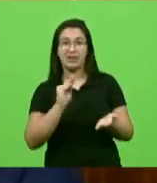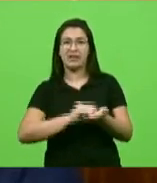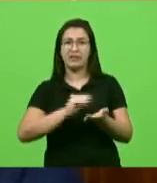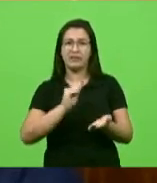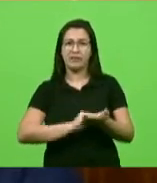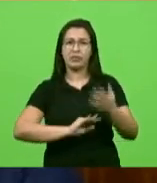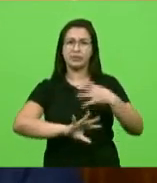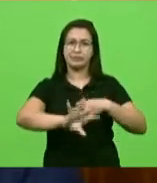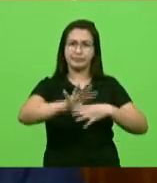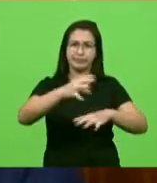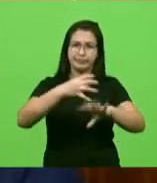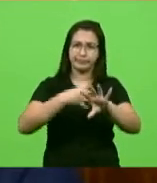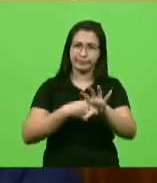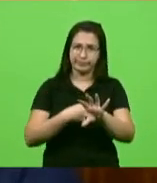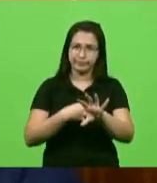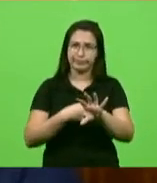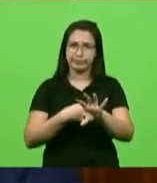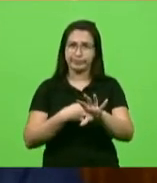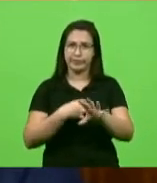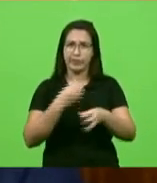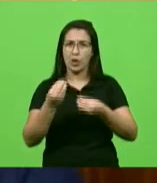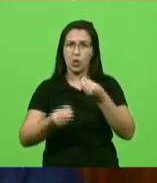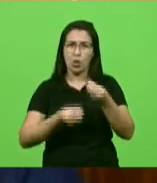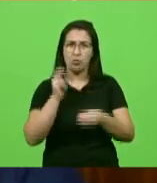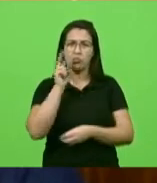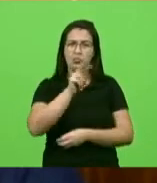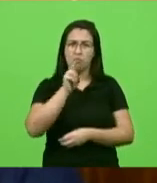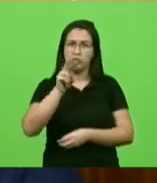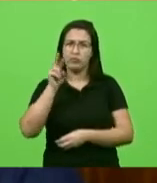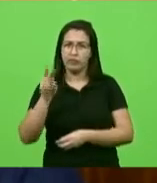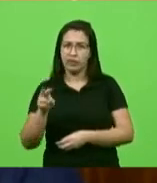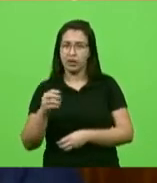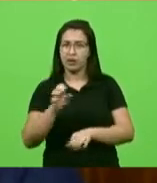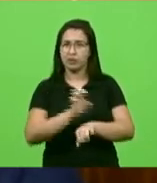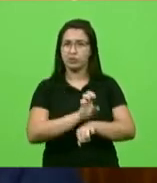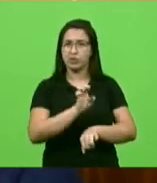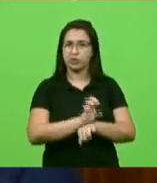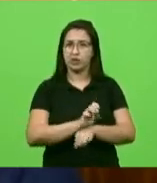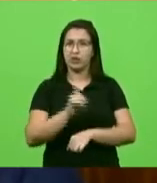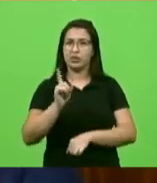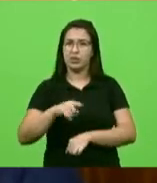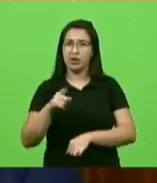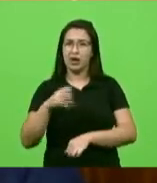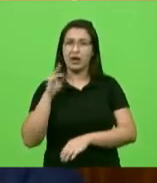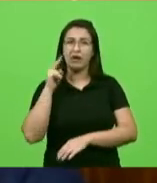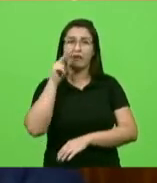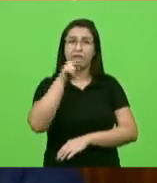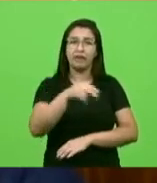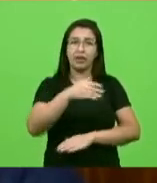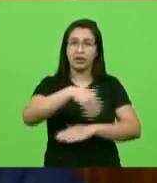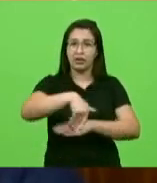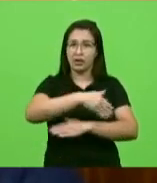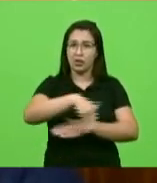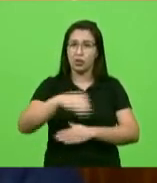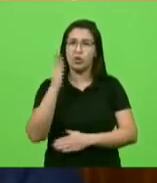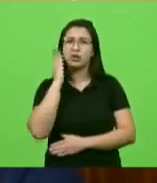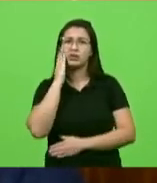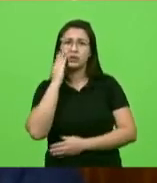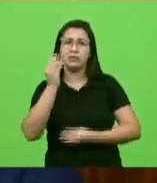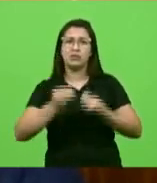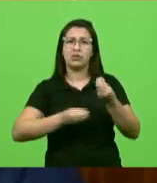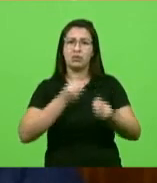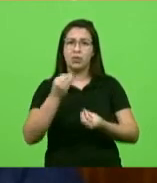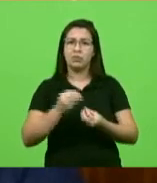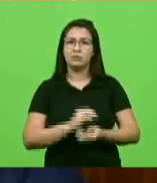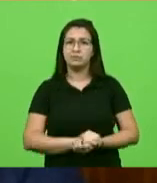do governo para a realidade do Estado. Realidade essa que nós que estamos na rua vemos todos os dias.